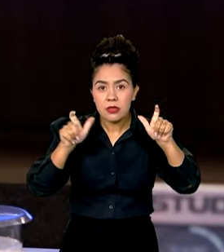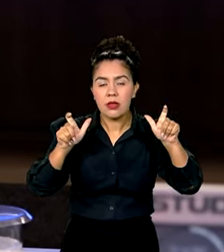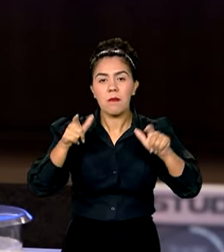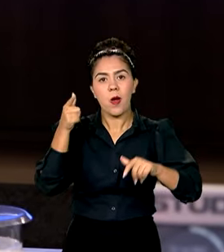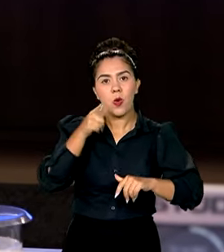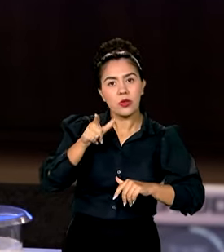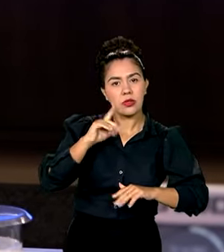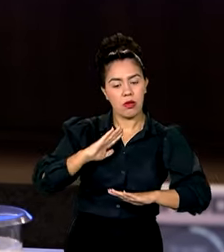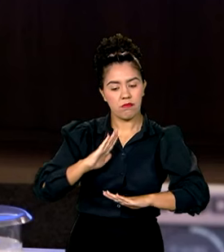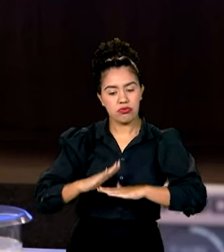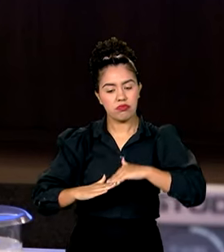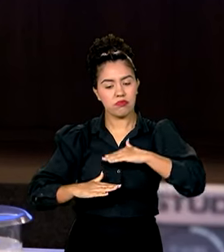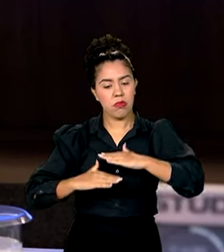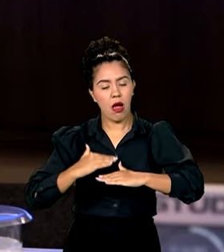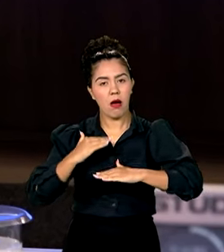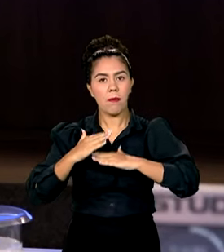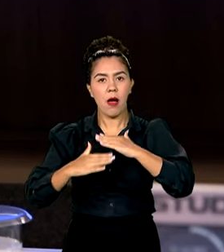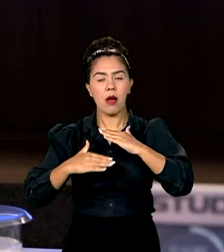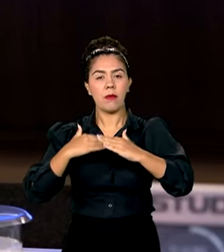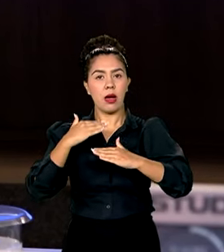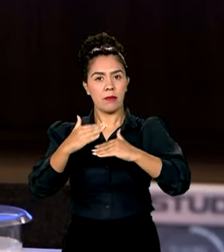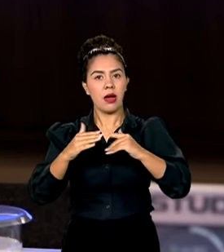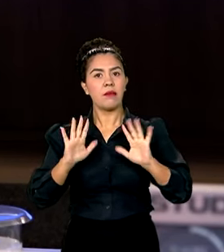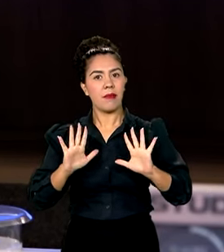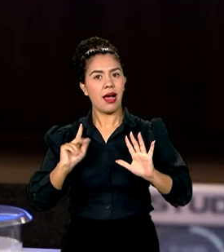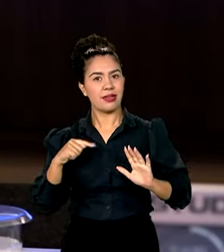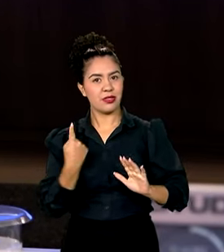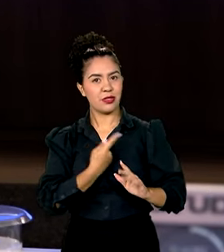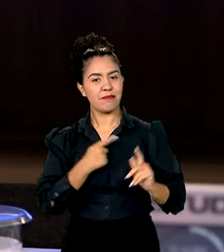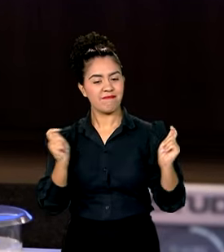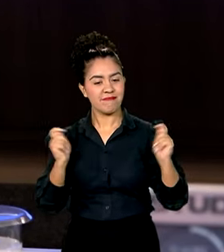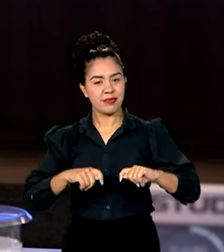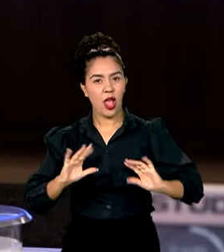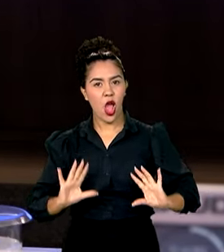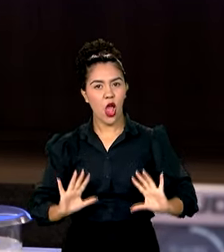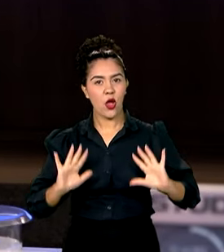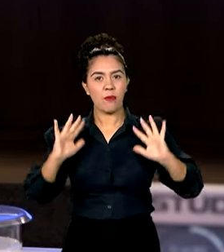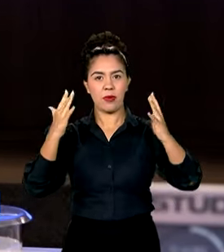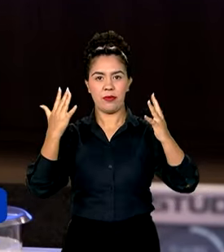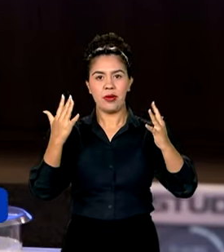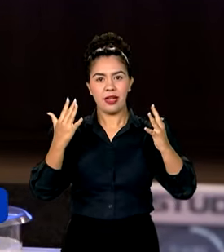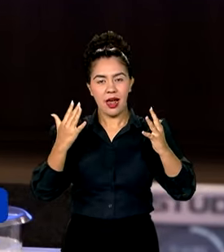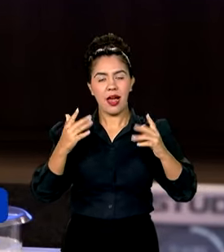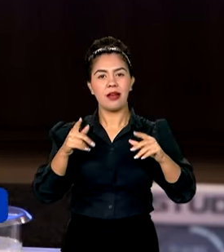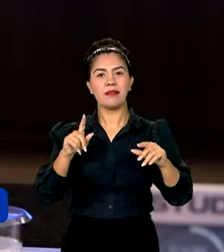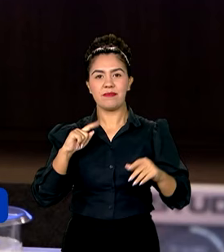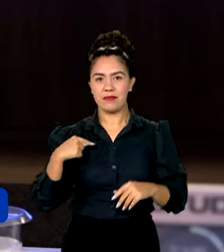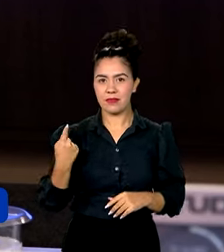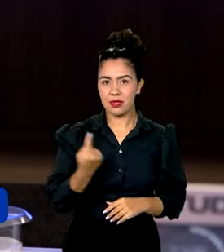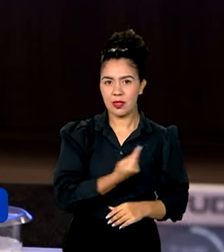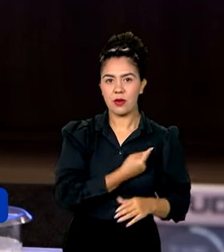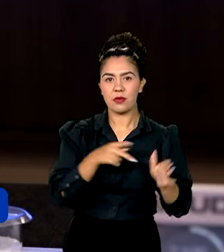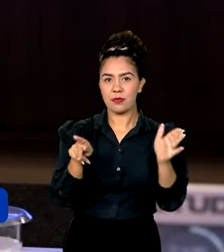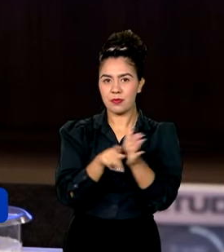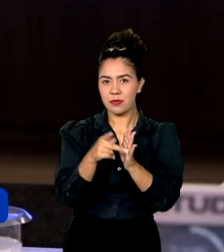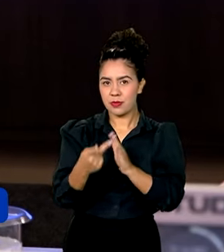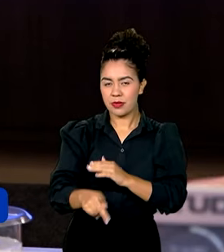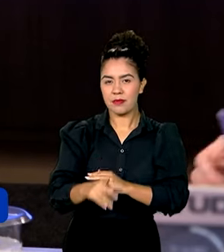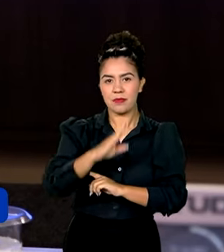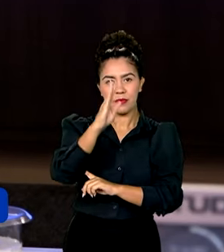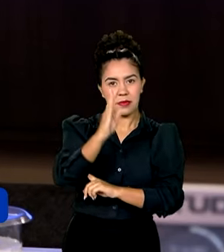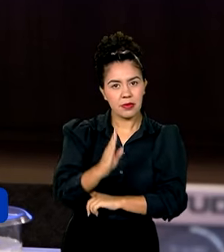podemos de fato e comemorar com o país como sociedade essa importante